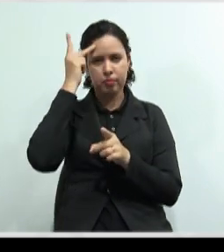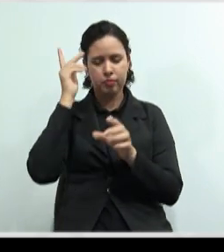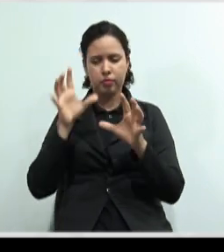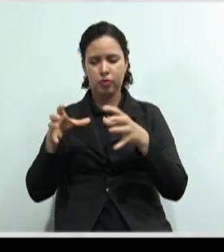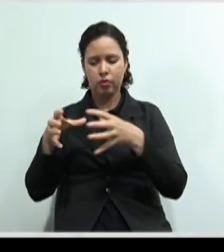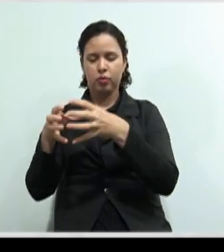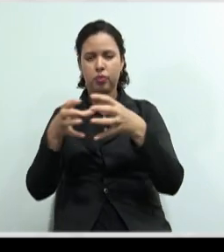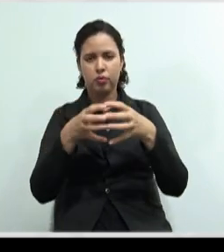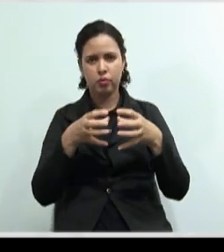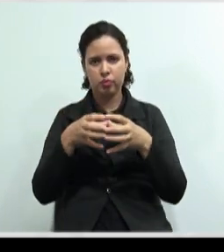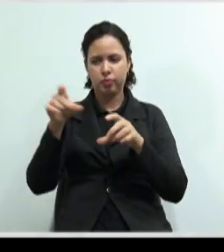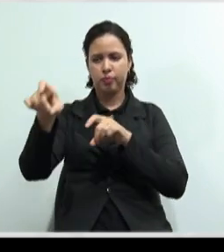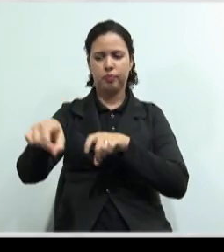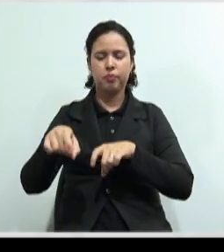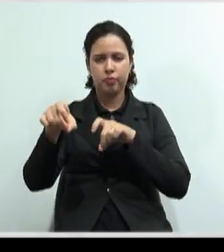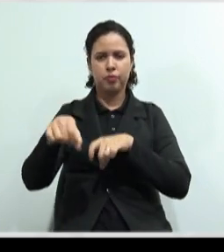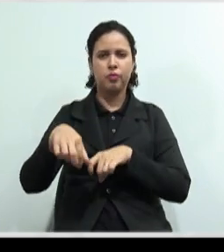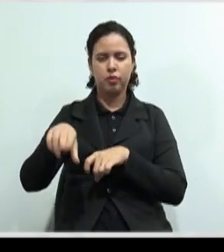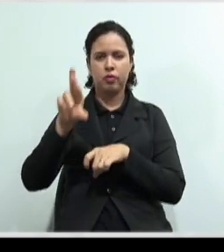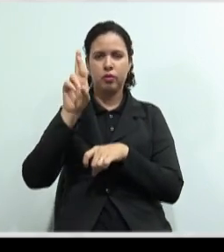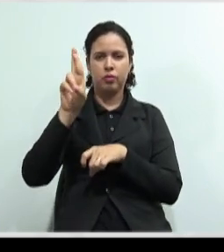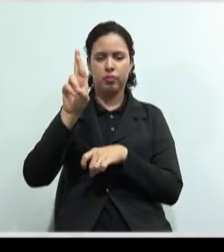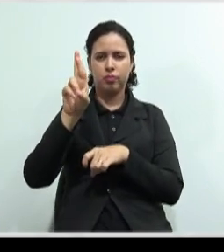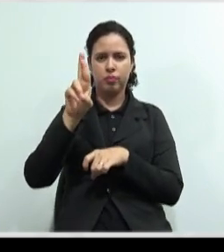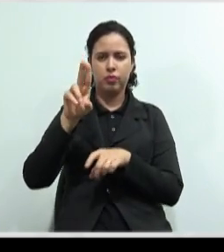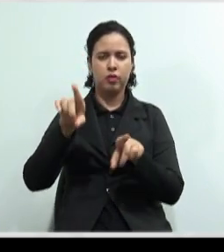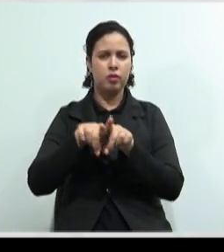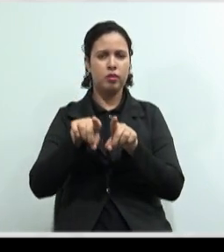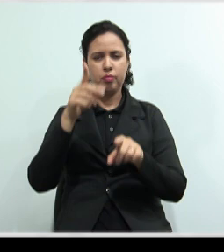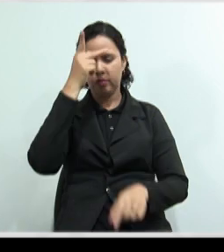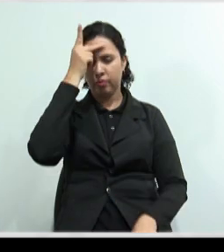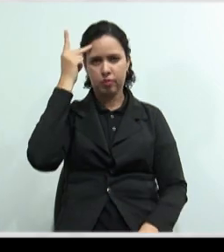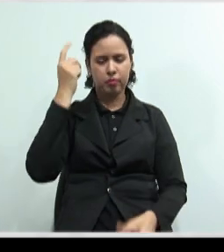responsáveis com consumidores éticos.